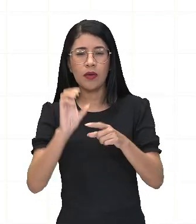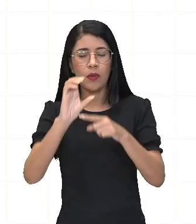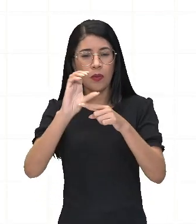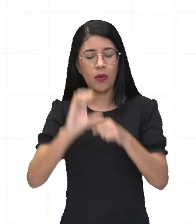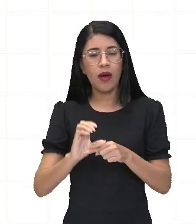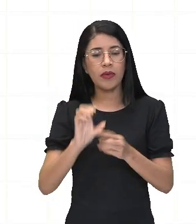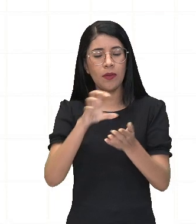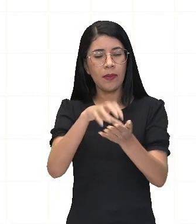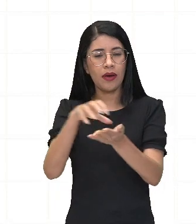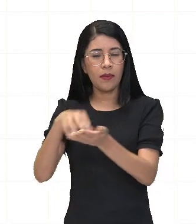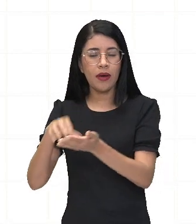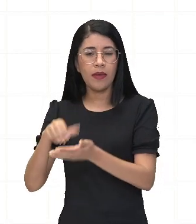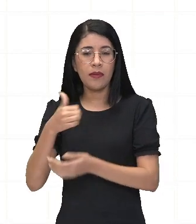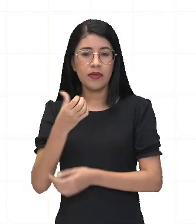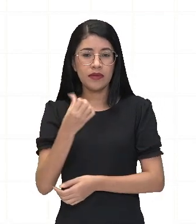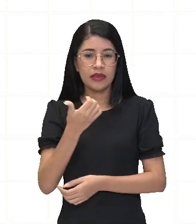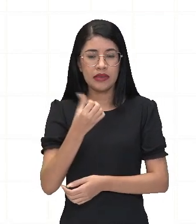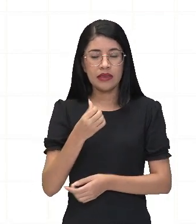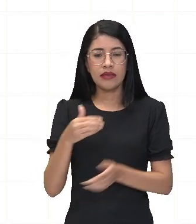de 1616 a